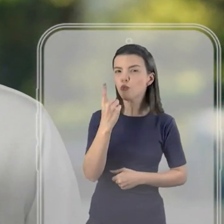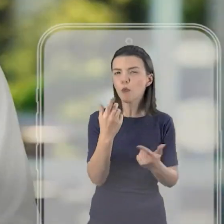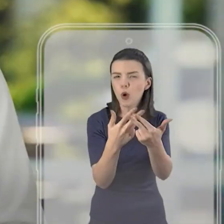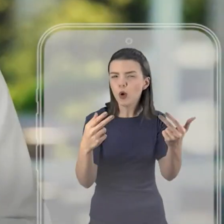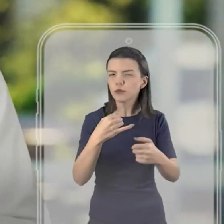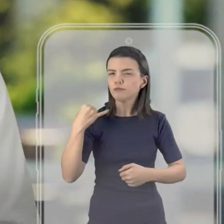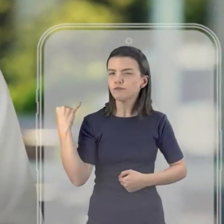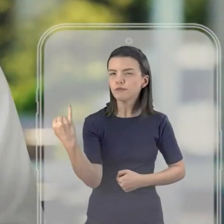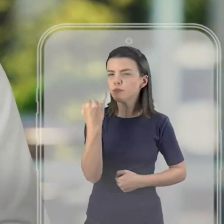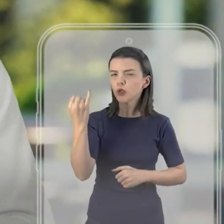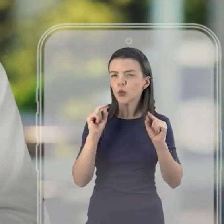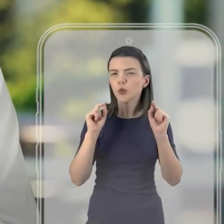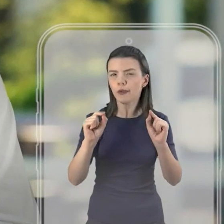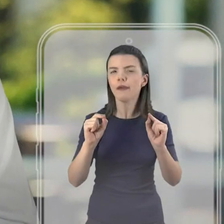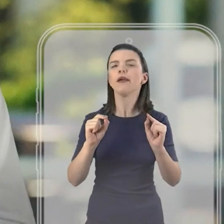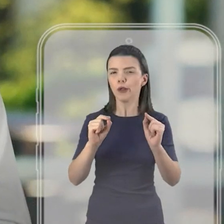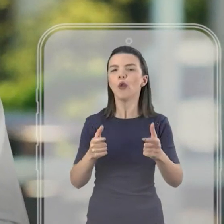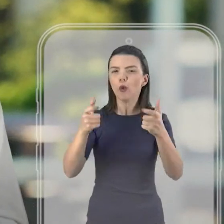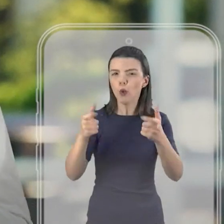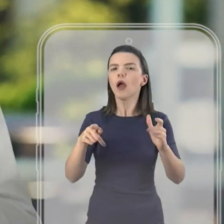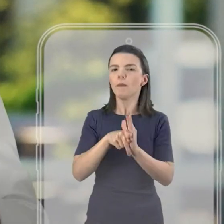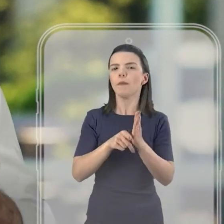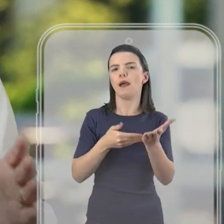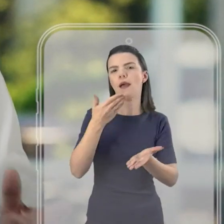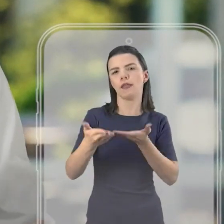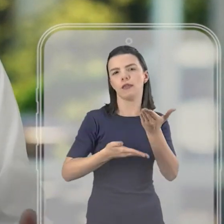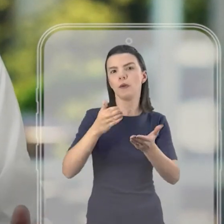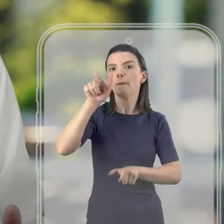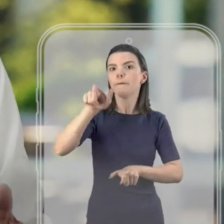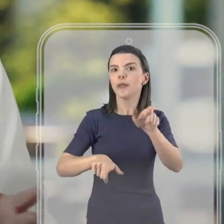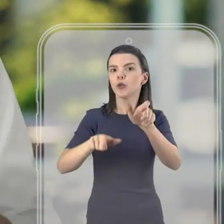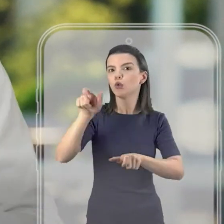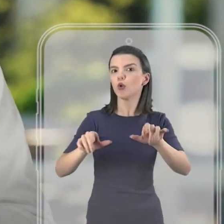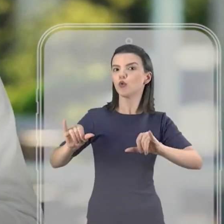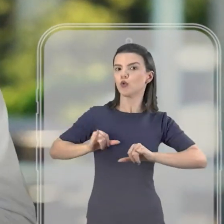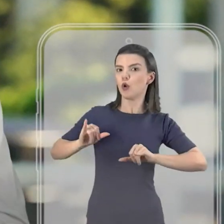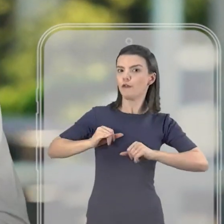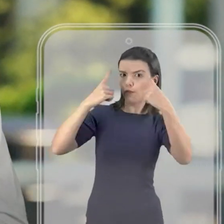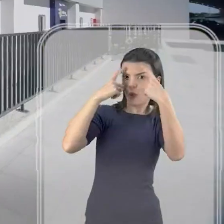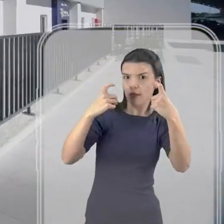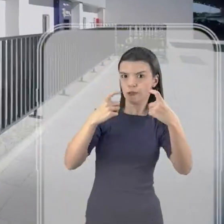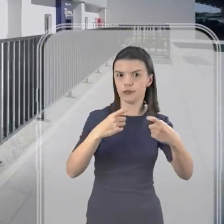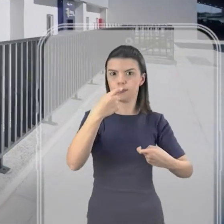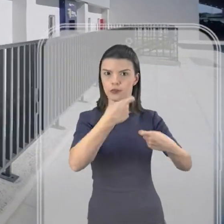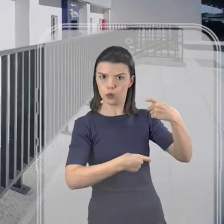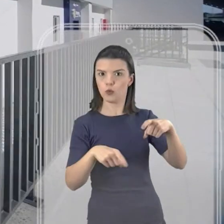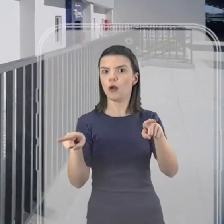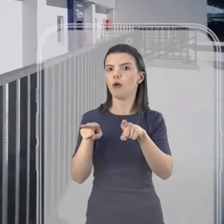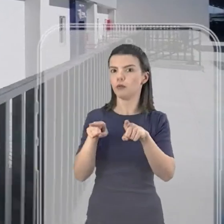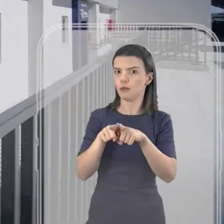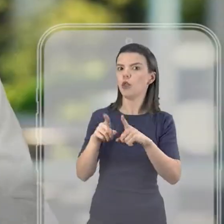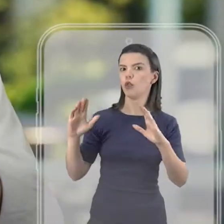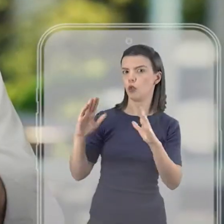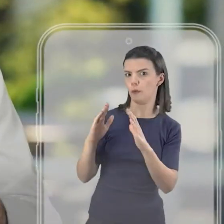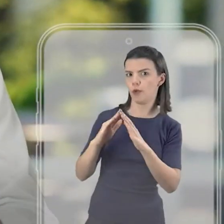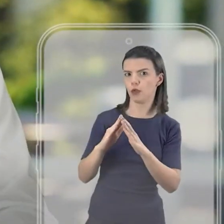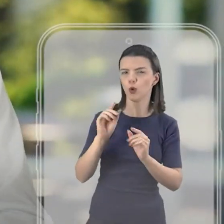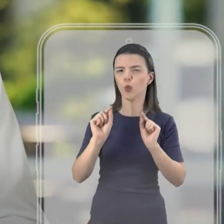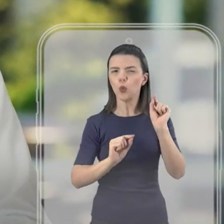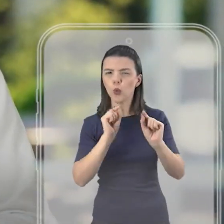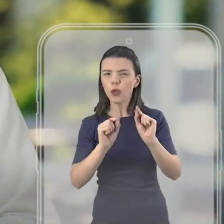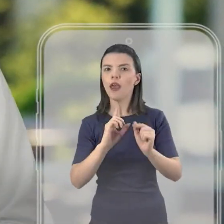fundamental para vítimas de violência, tanto violência sexual quanto violência doméstica. É o espaço acolher. Tem uma